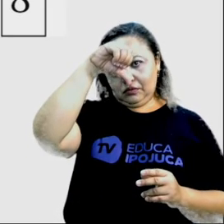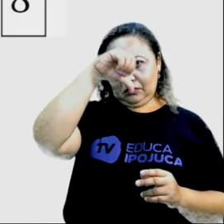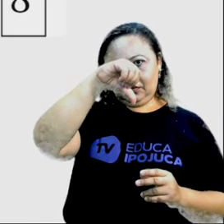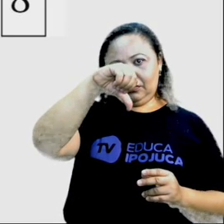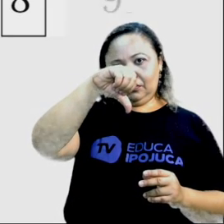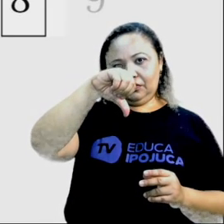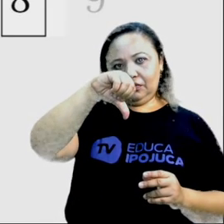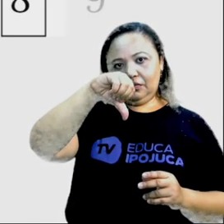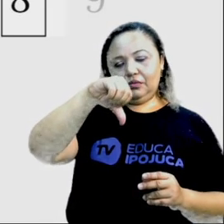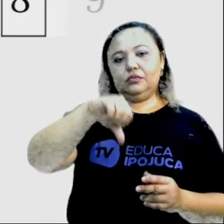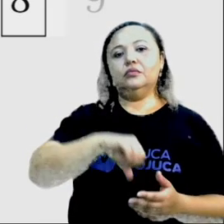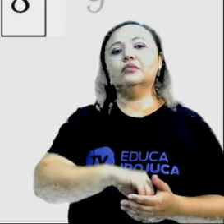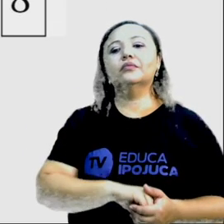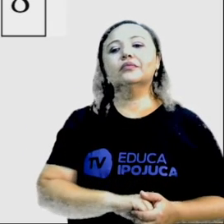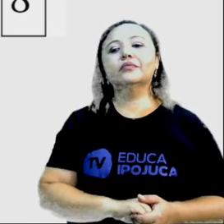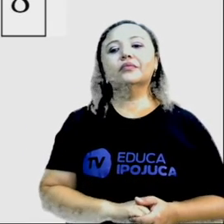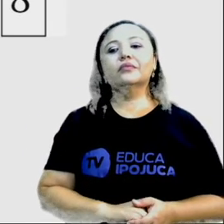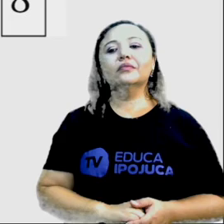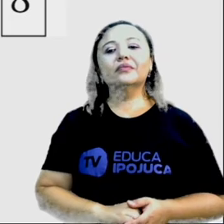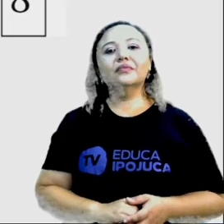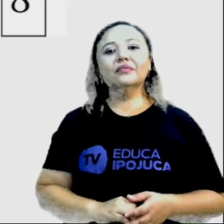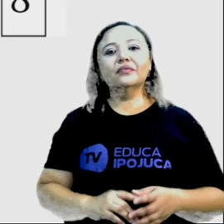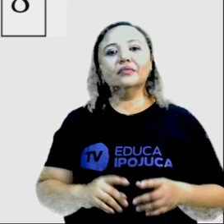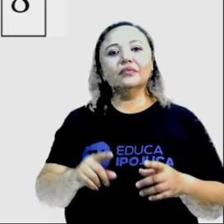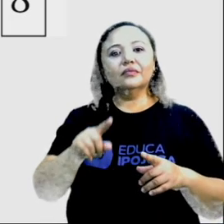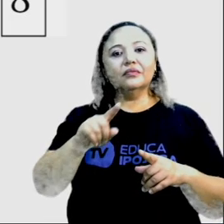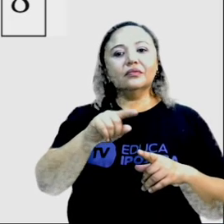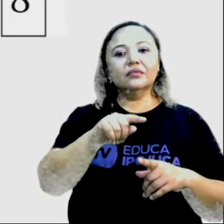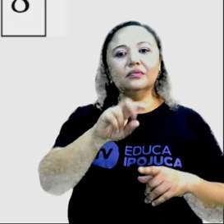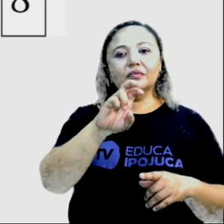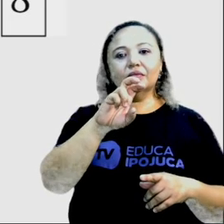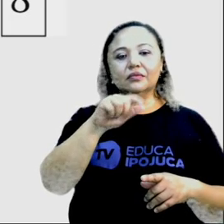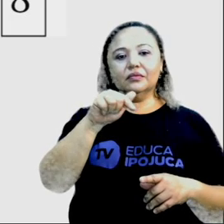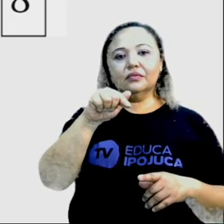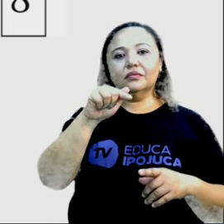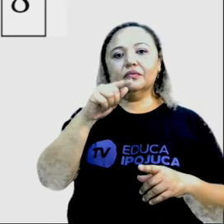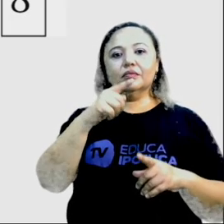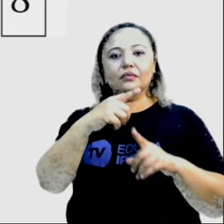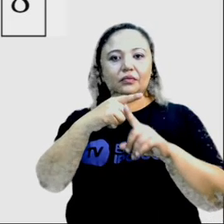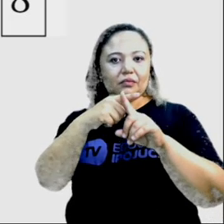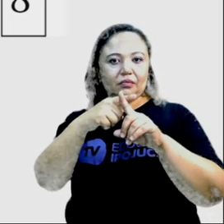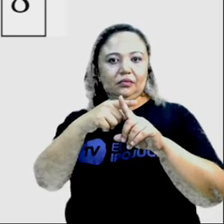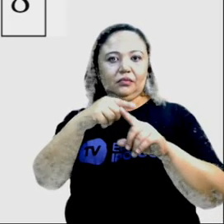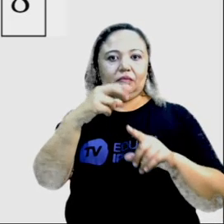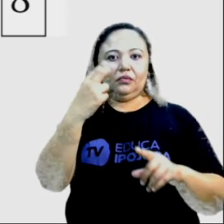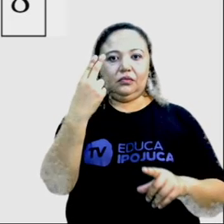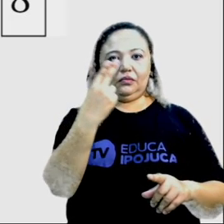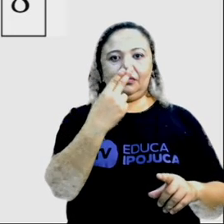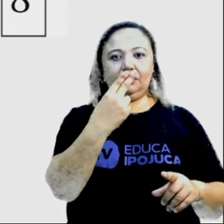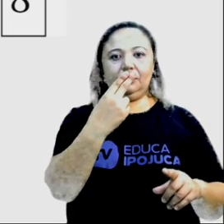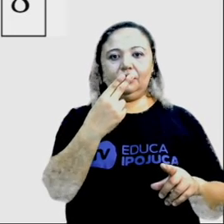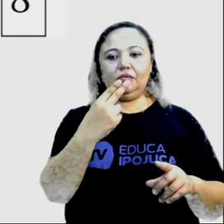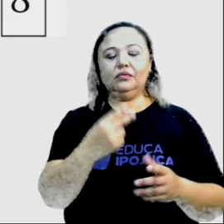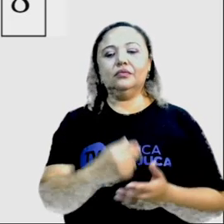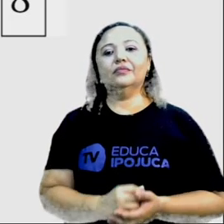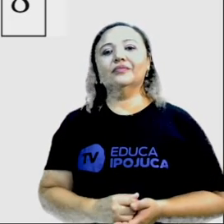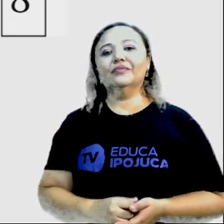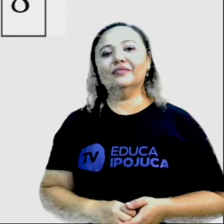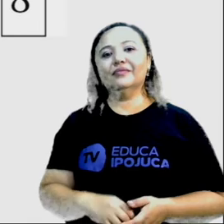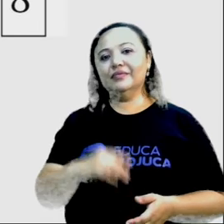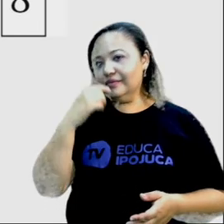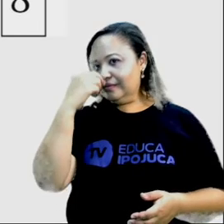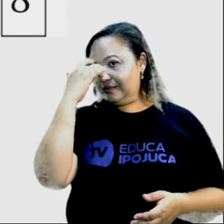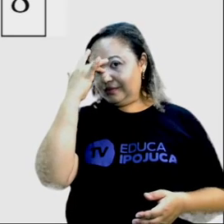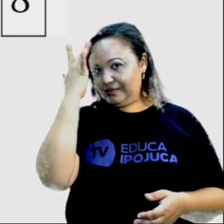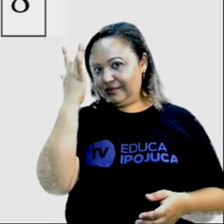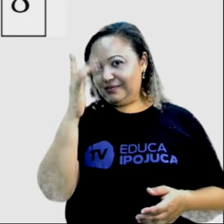mesmo, 9. E 7 com mais 2. Essa aí é fácil, porque vocês